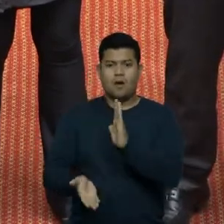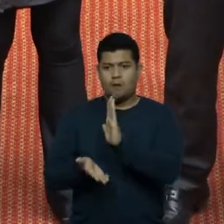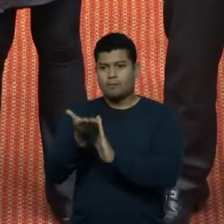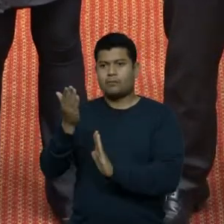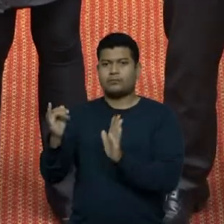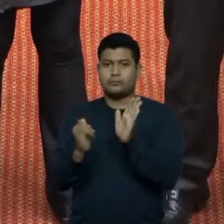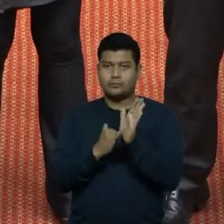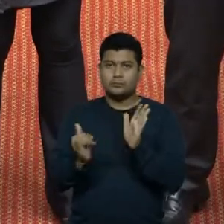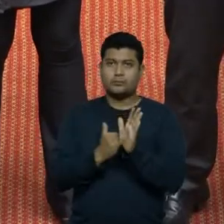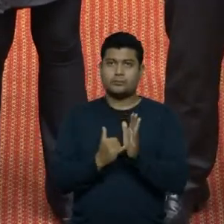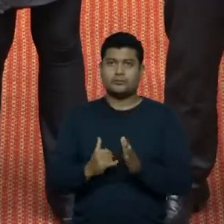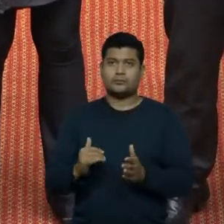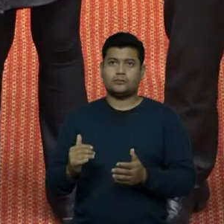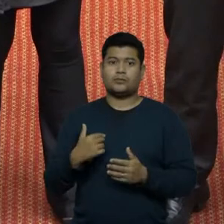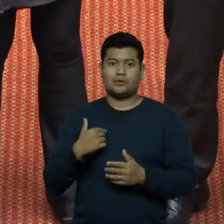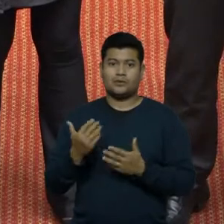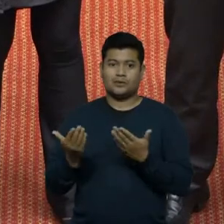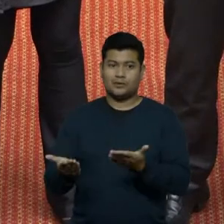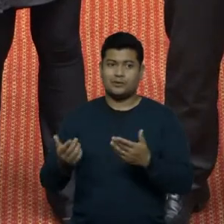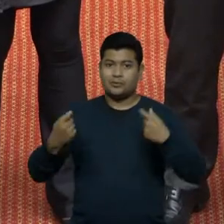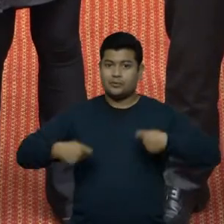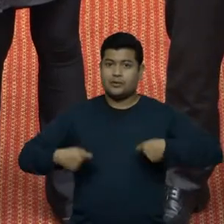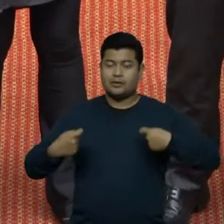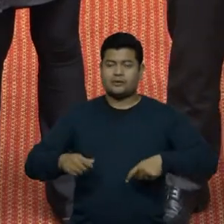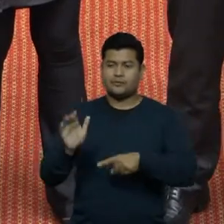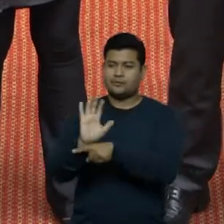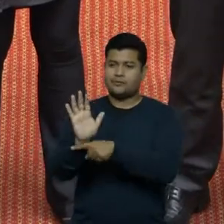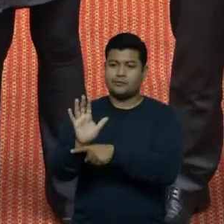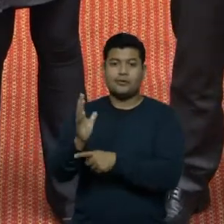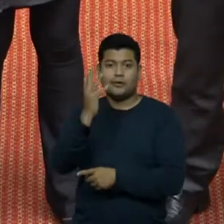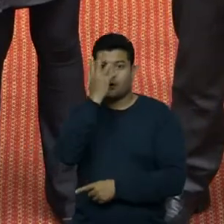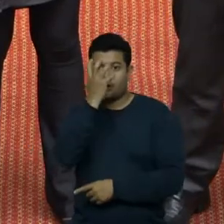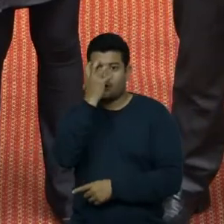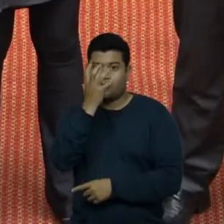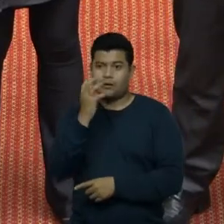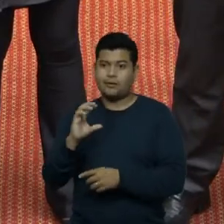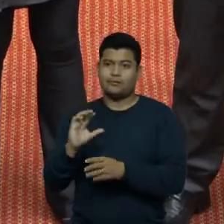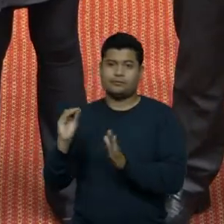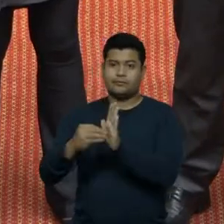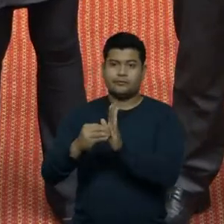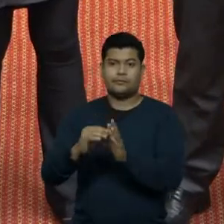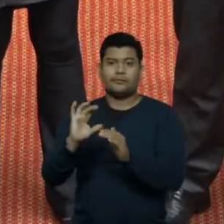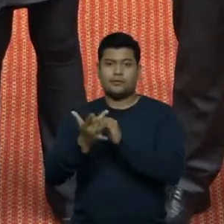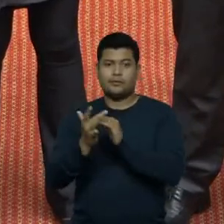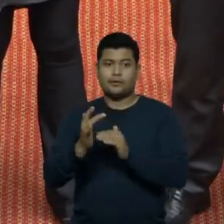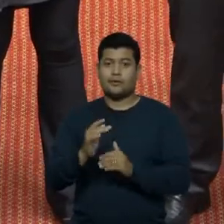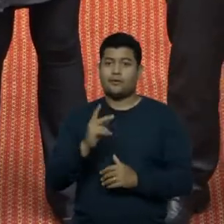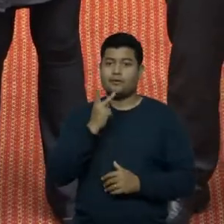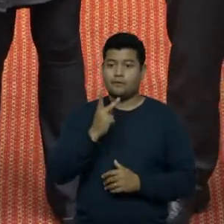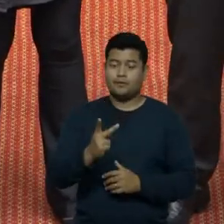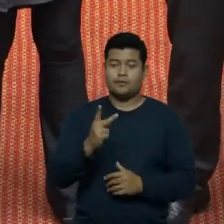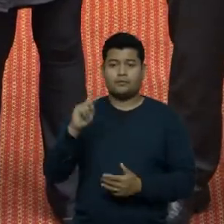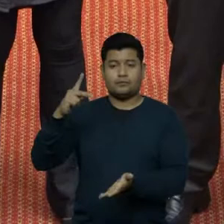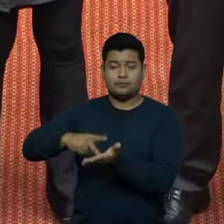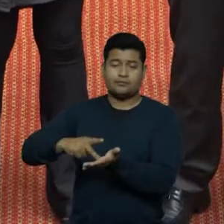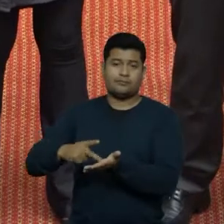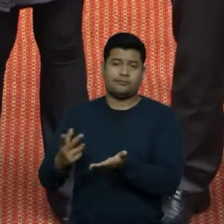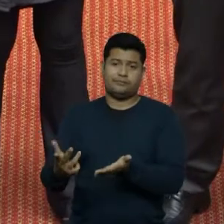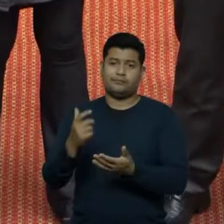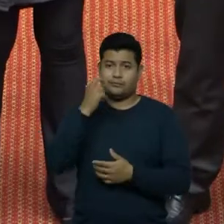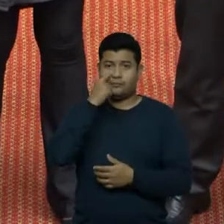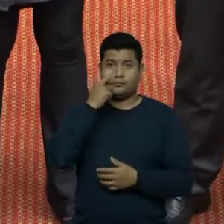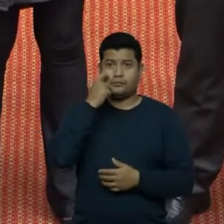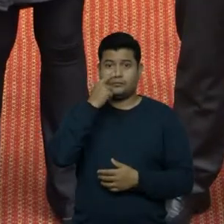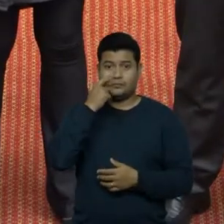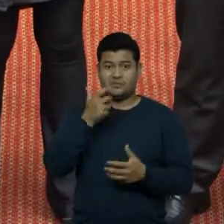vem aqui no que eu falo desde o início que a gente tem que fazer um vídeo sempre para justificar que não é verdade aquilo que foi falado infelizmente não quero